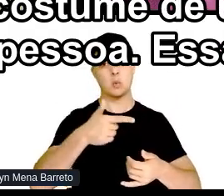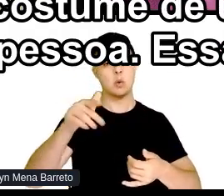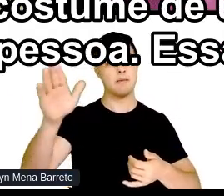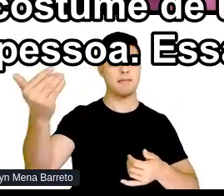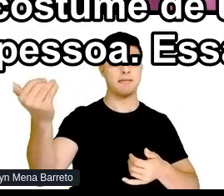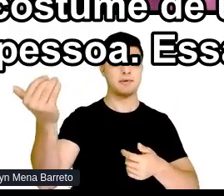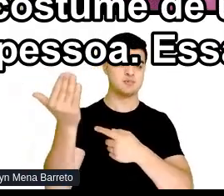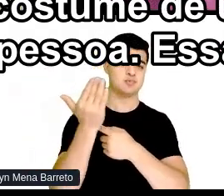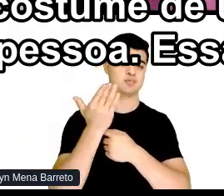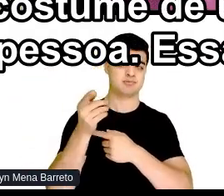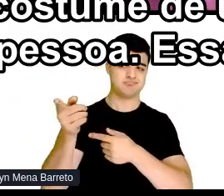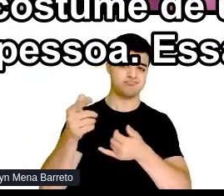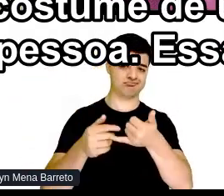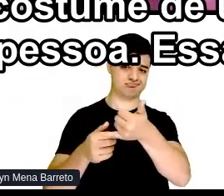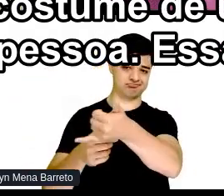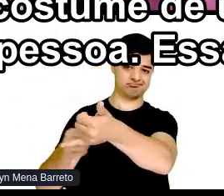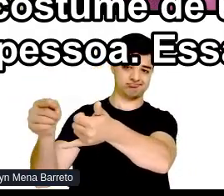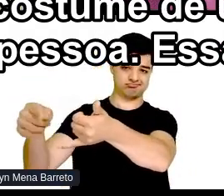computador.